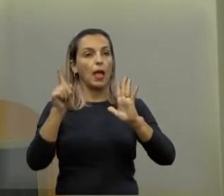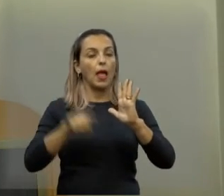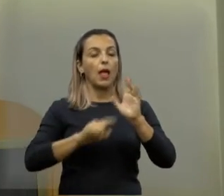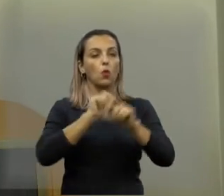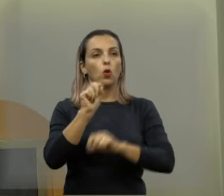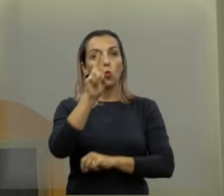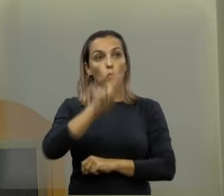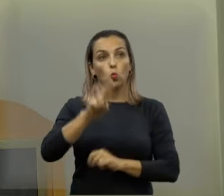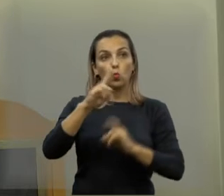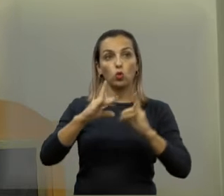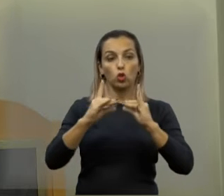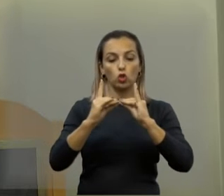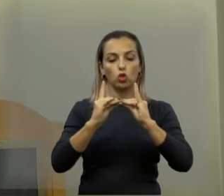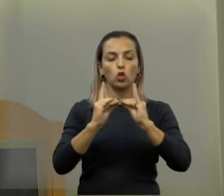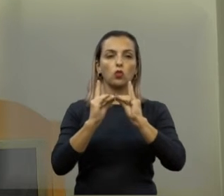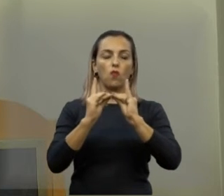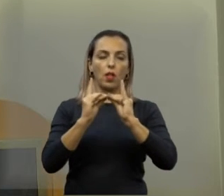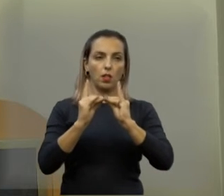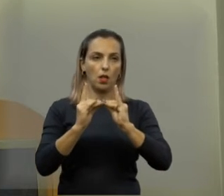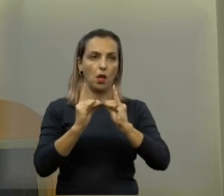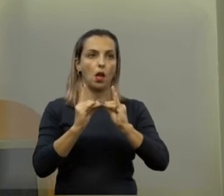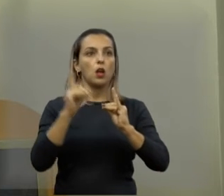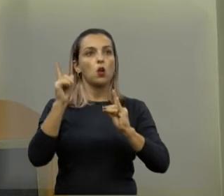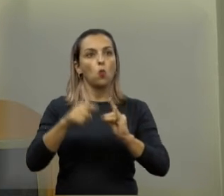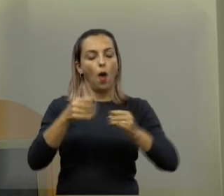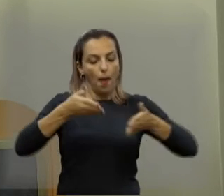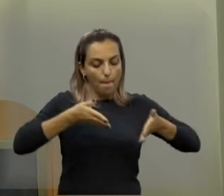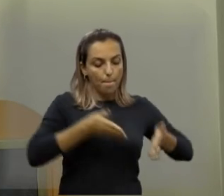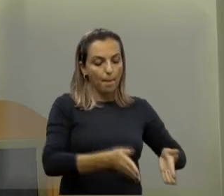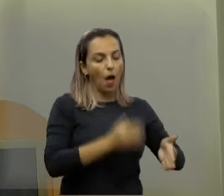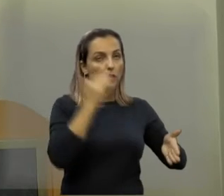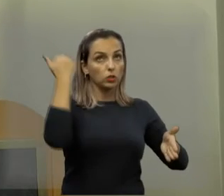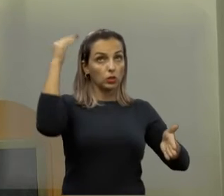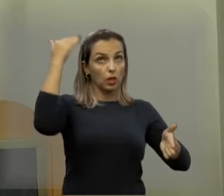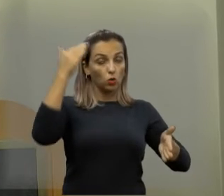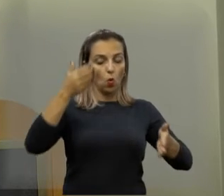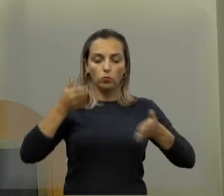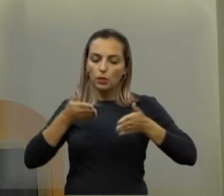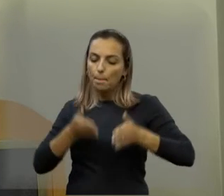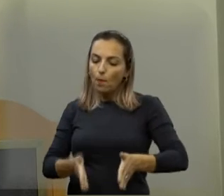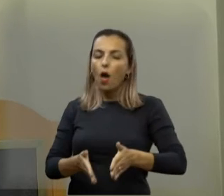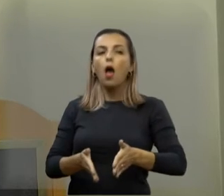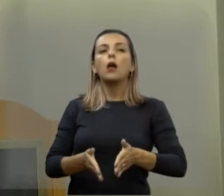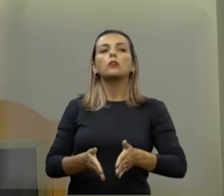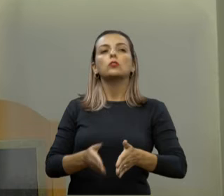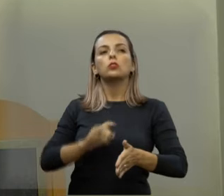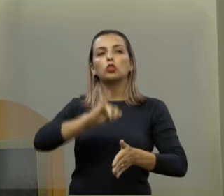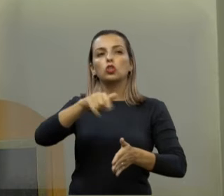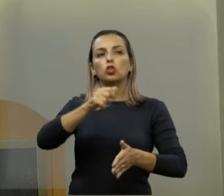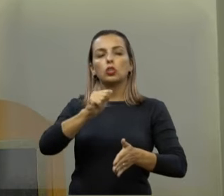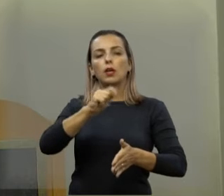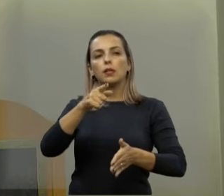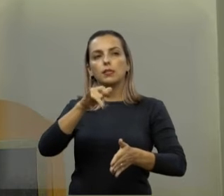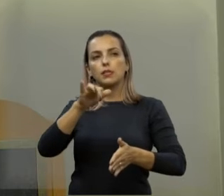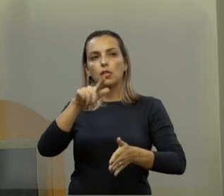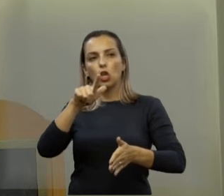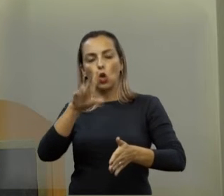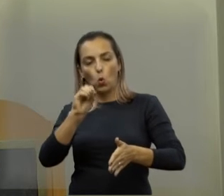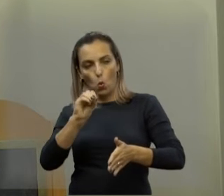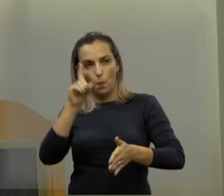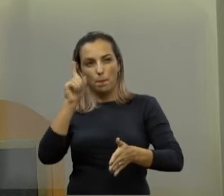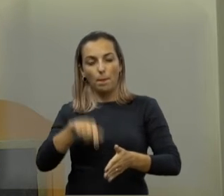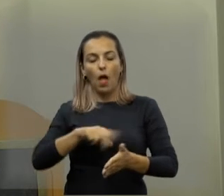uso do velório e sepultamento adulto sepultamento comum sepultamento de jazigo é